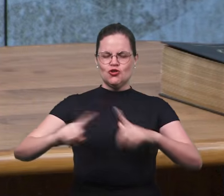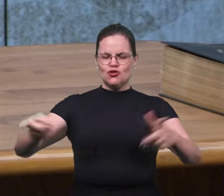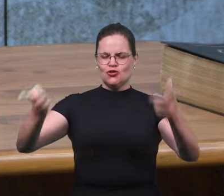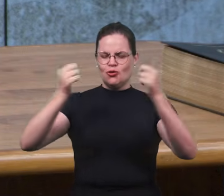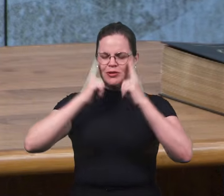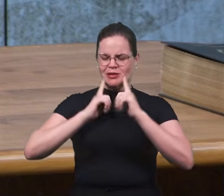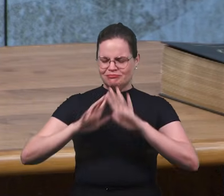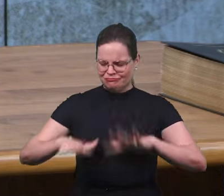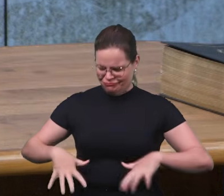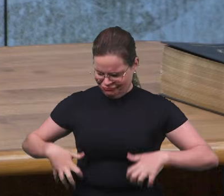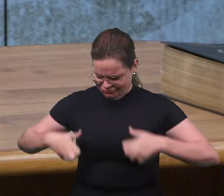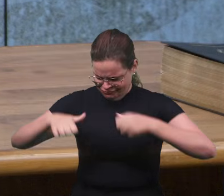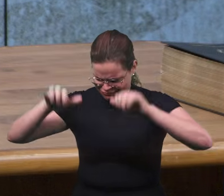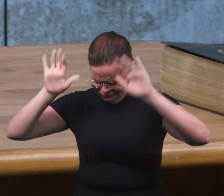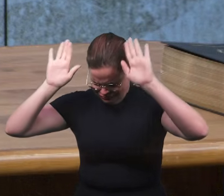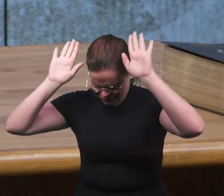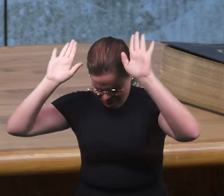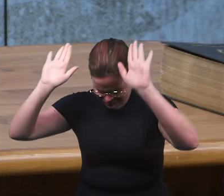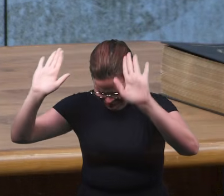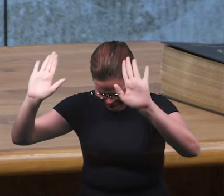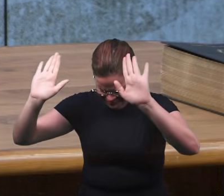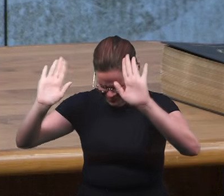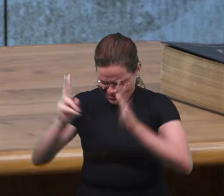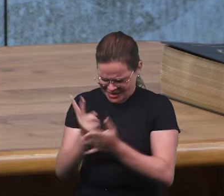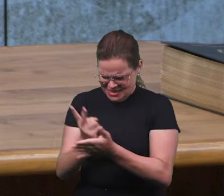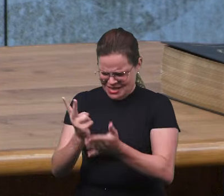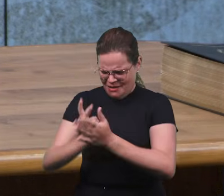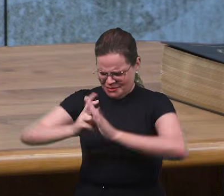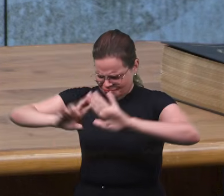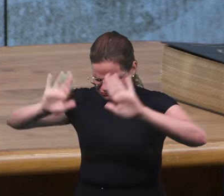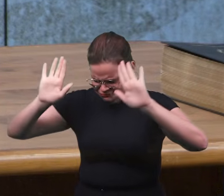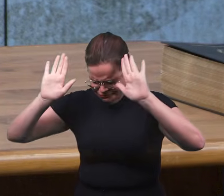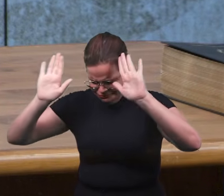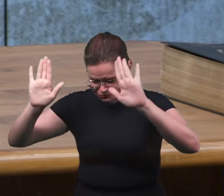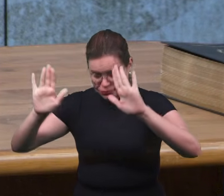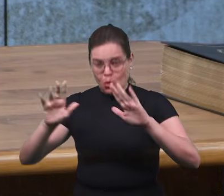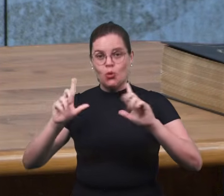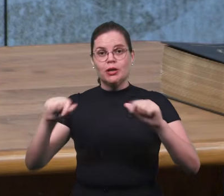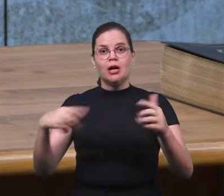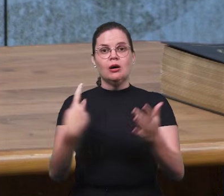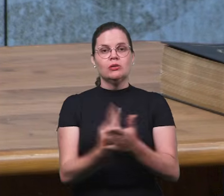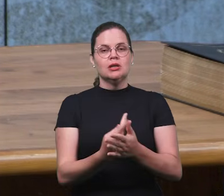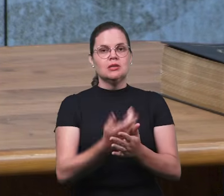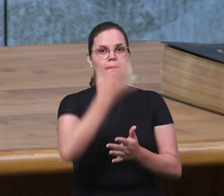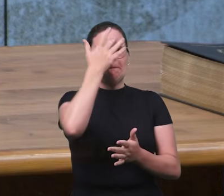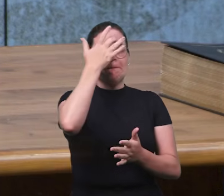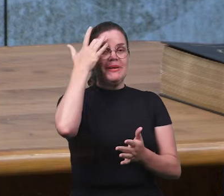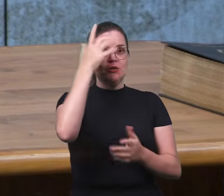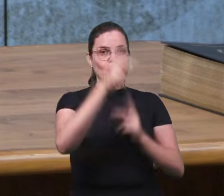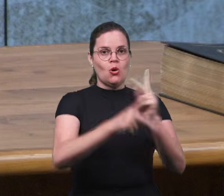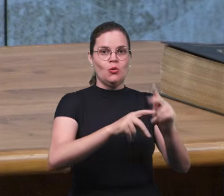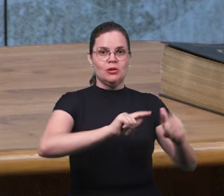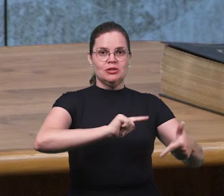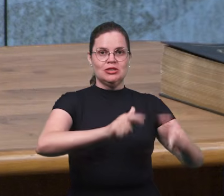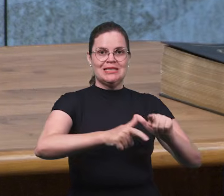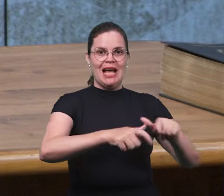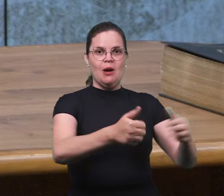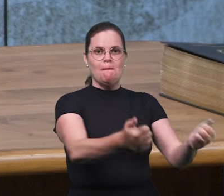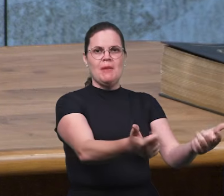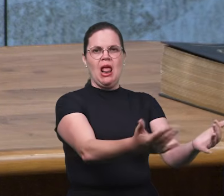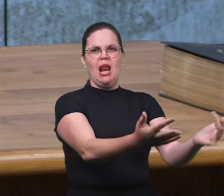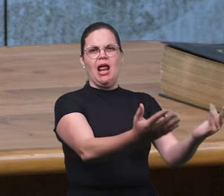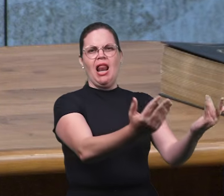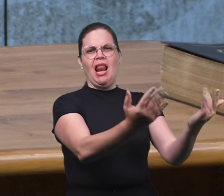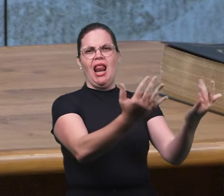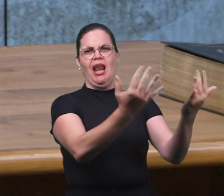e prostrando-se diante da casa de Deus, ajuntou-se a ele de Israel uma muito